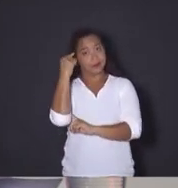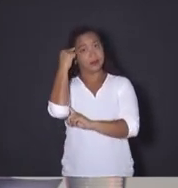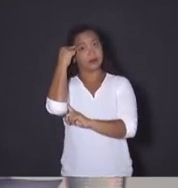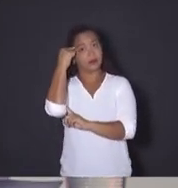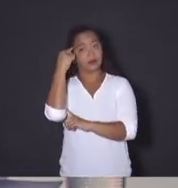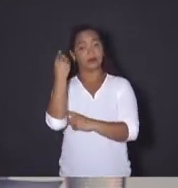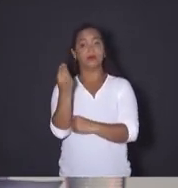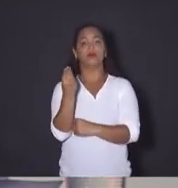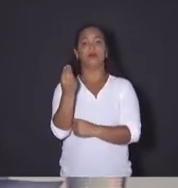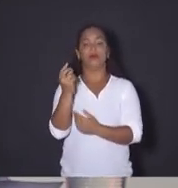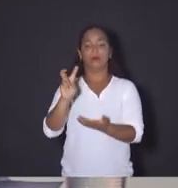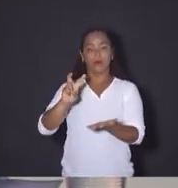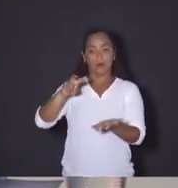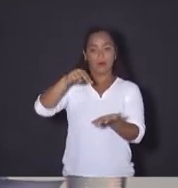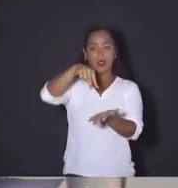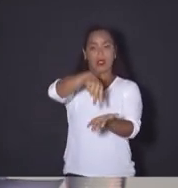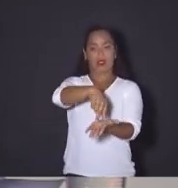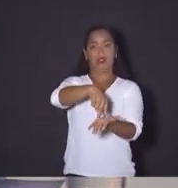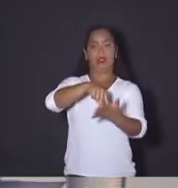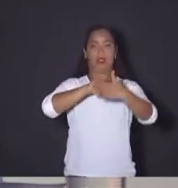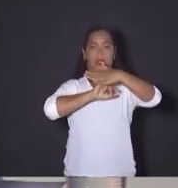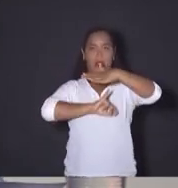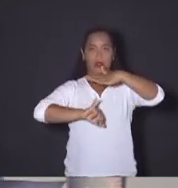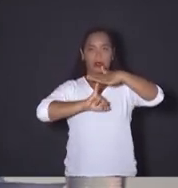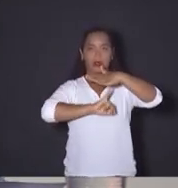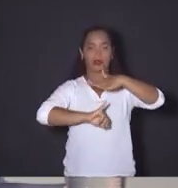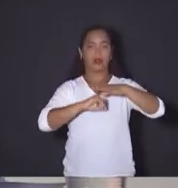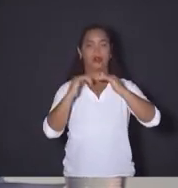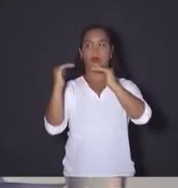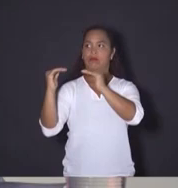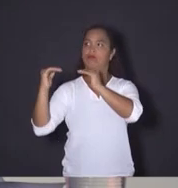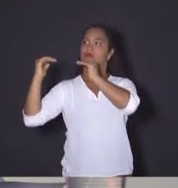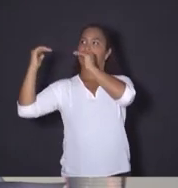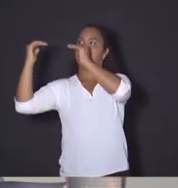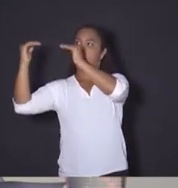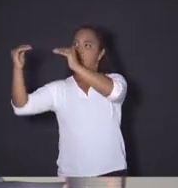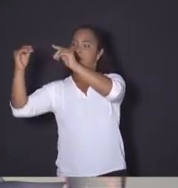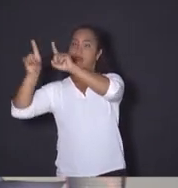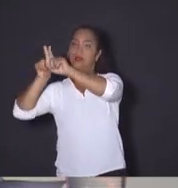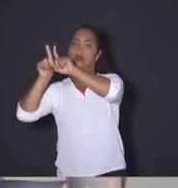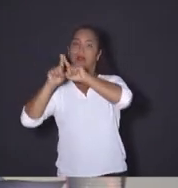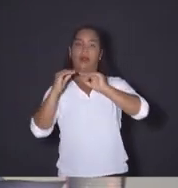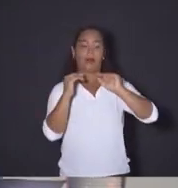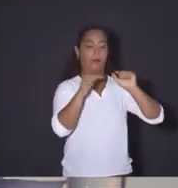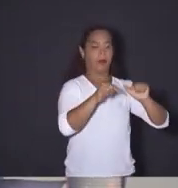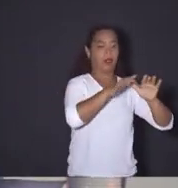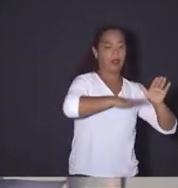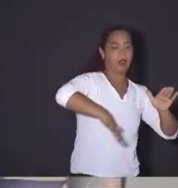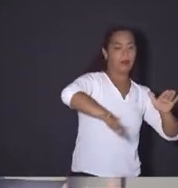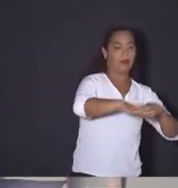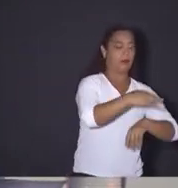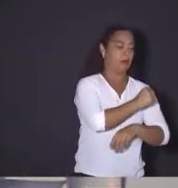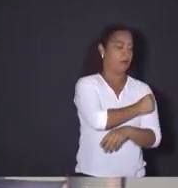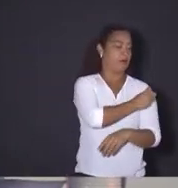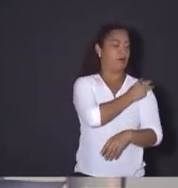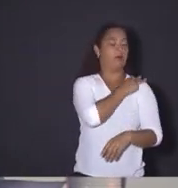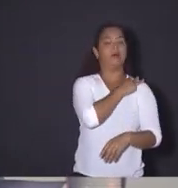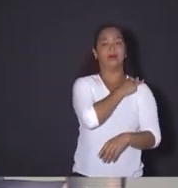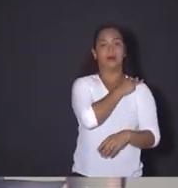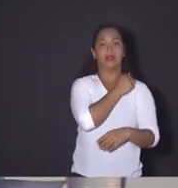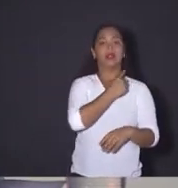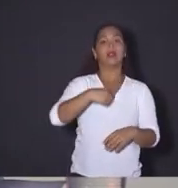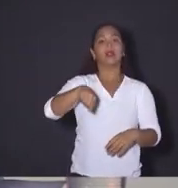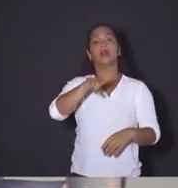atuação da instituição da educação superior na instituição de educação básica qual é a contrapartida em que as nossas